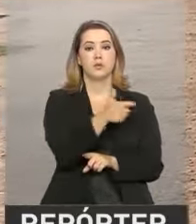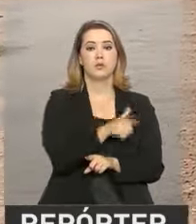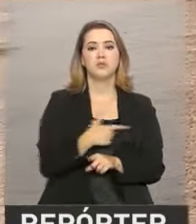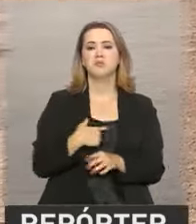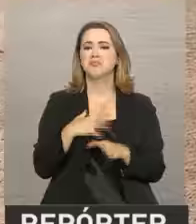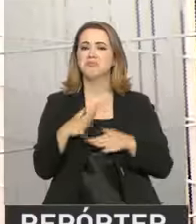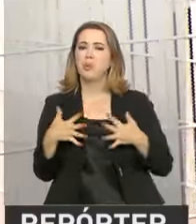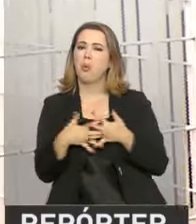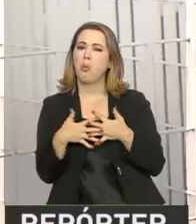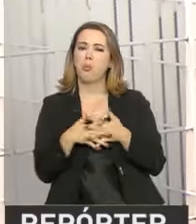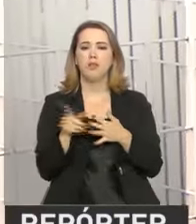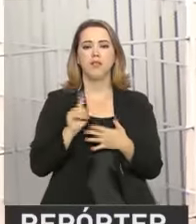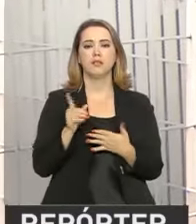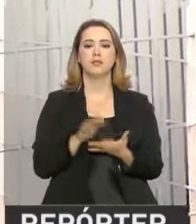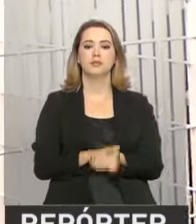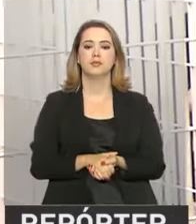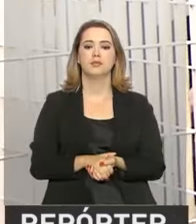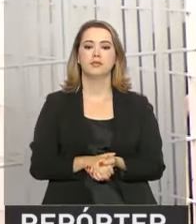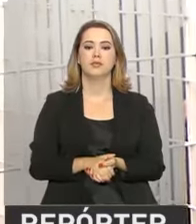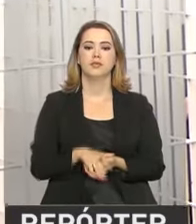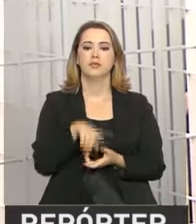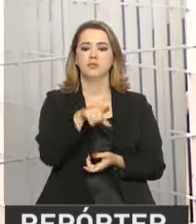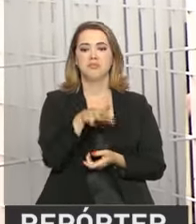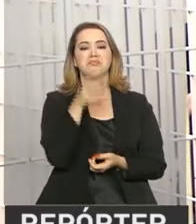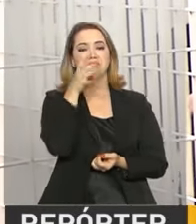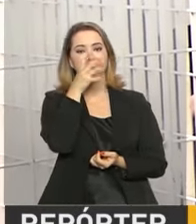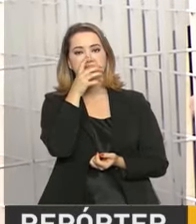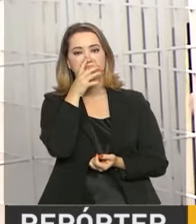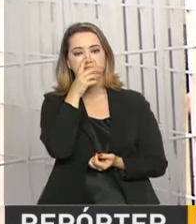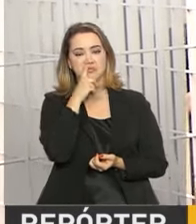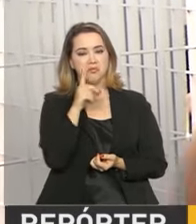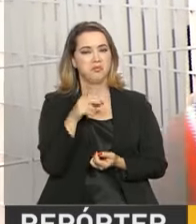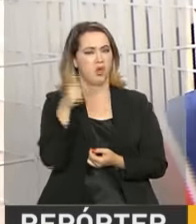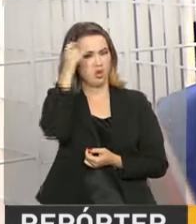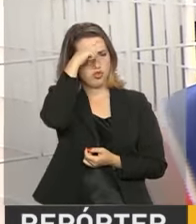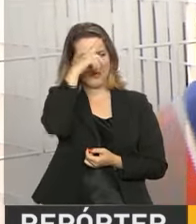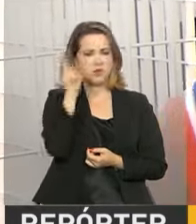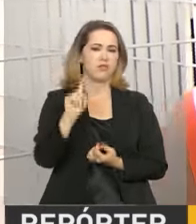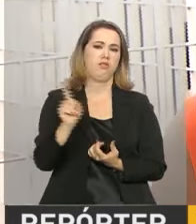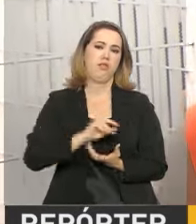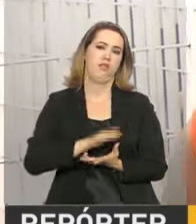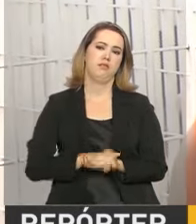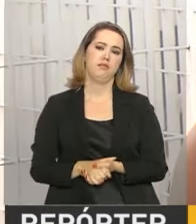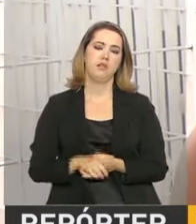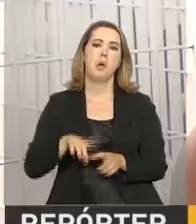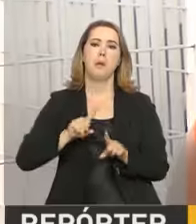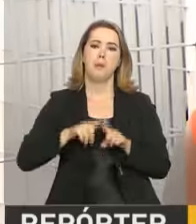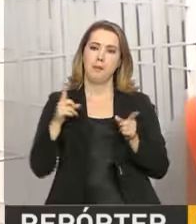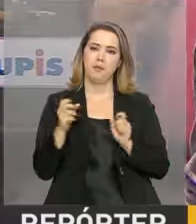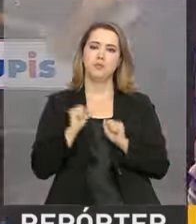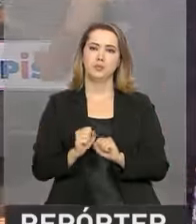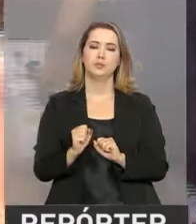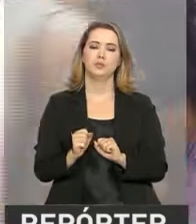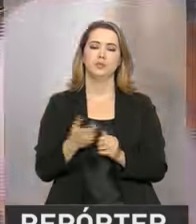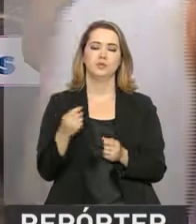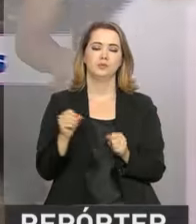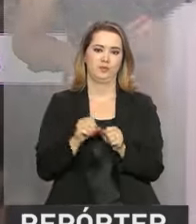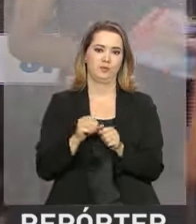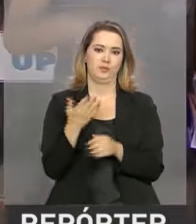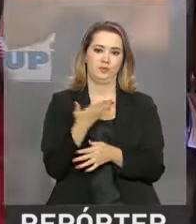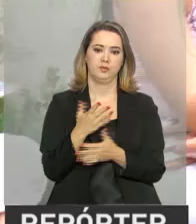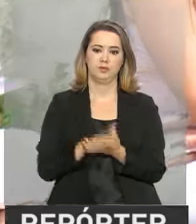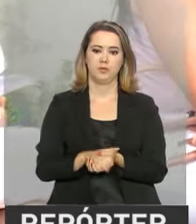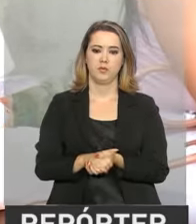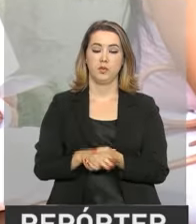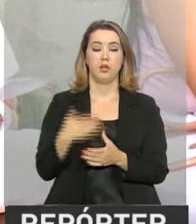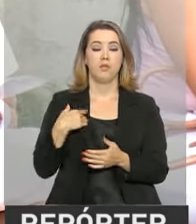tão complicada. Achei muito, muito interessante. Não tava muito difícil não, mas dava para relevar. A redação trouxe